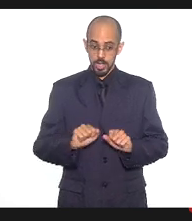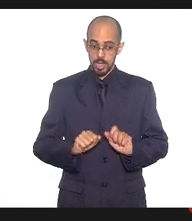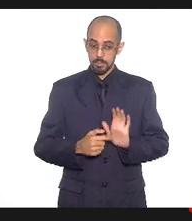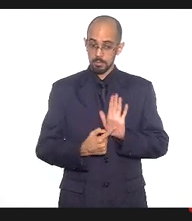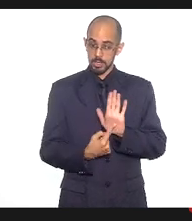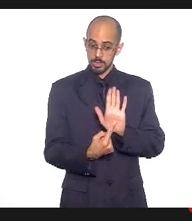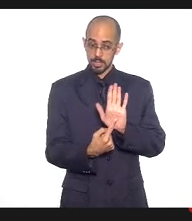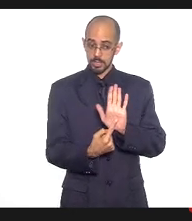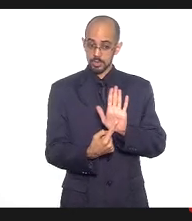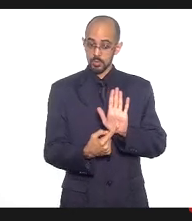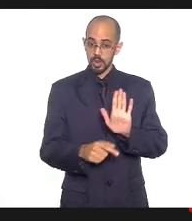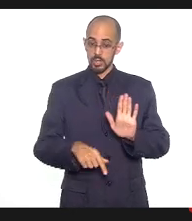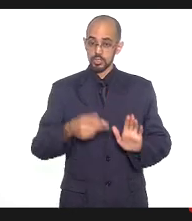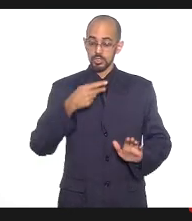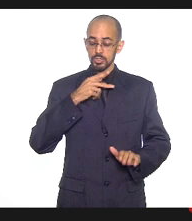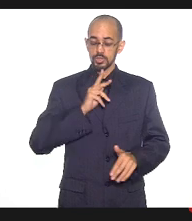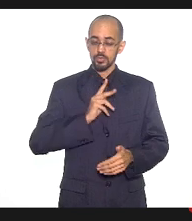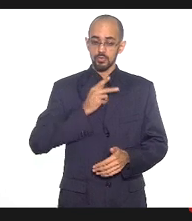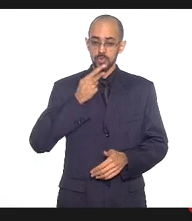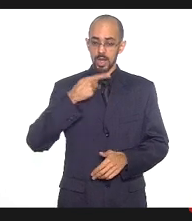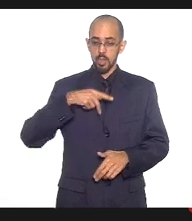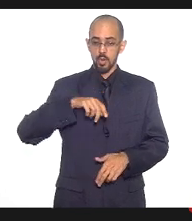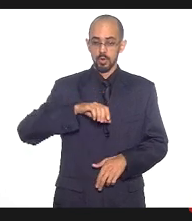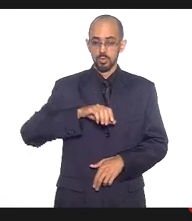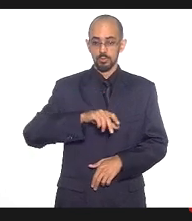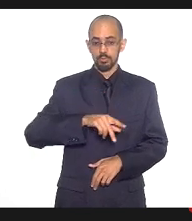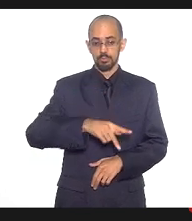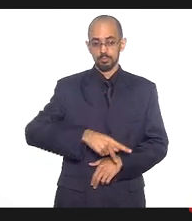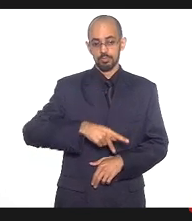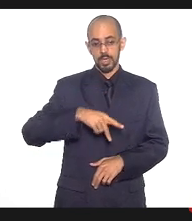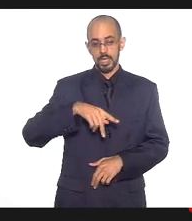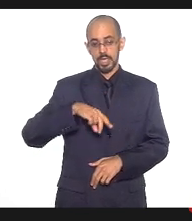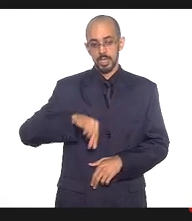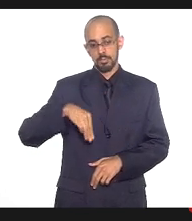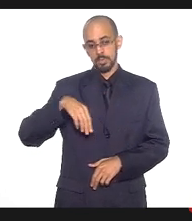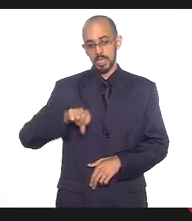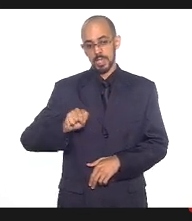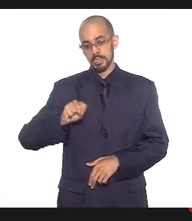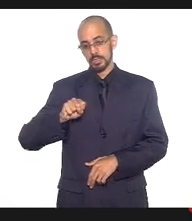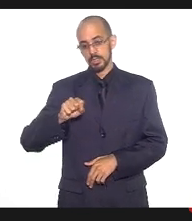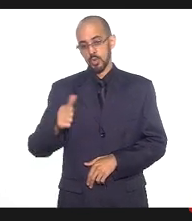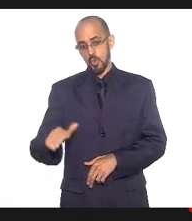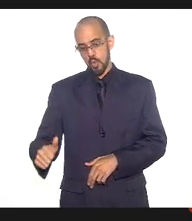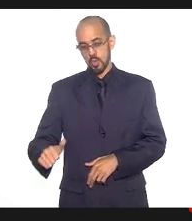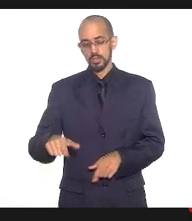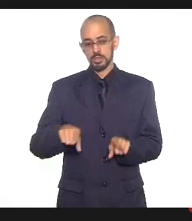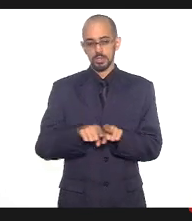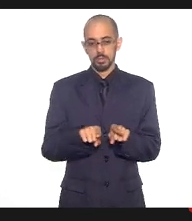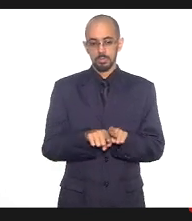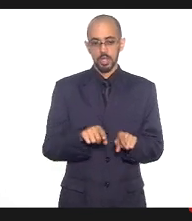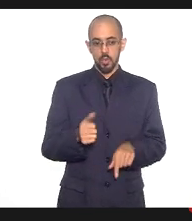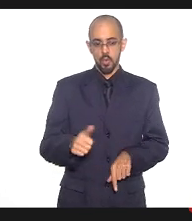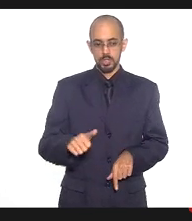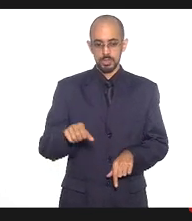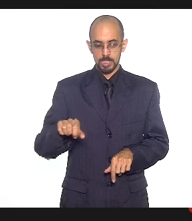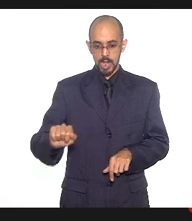por diversas vezes BMS-11, BMS-11A. Só aproveitando para dizer que o